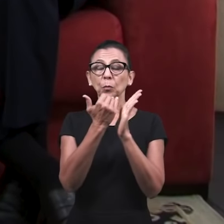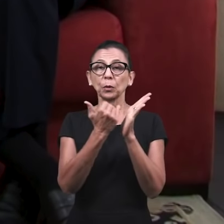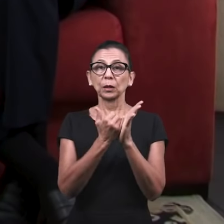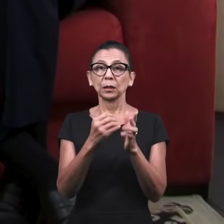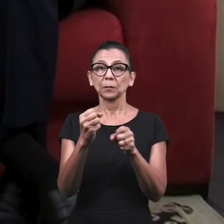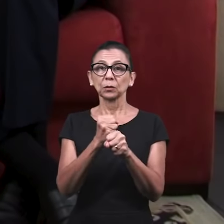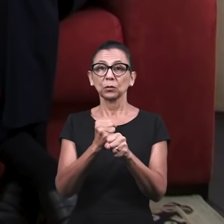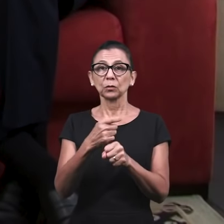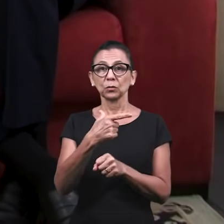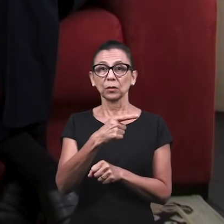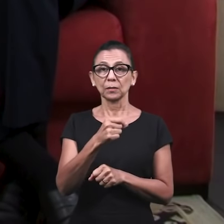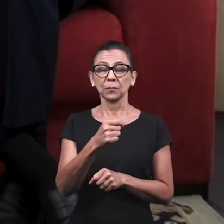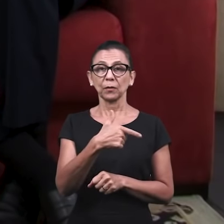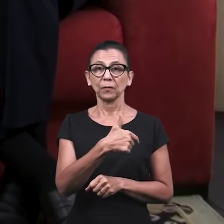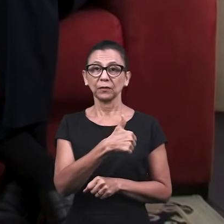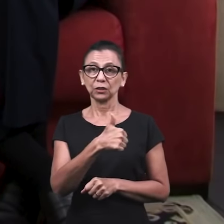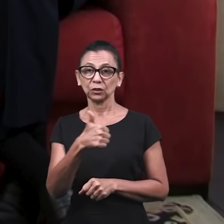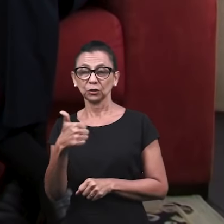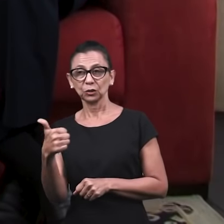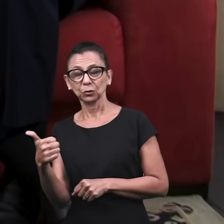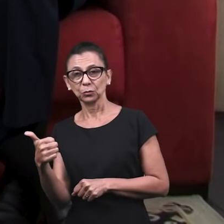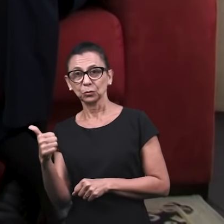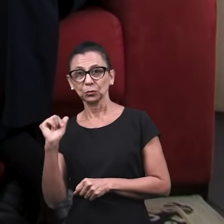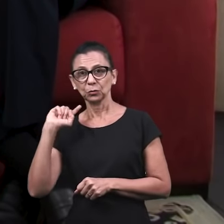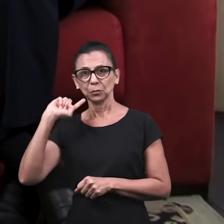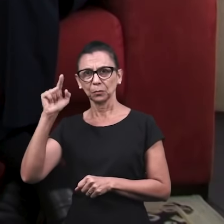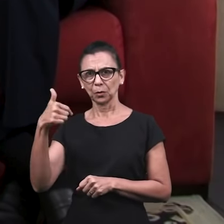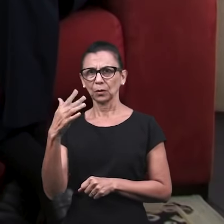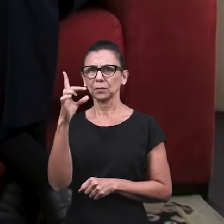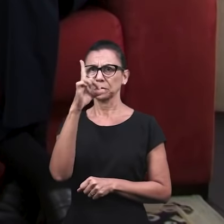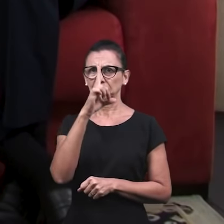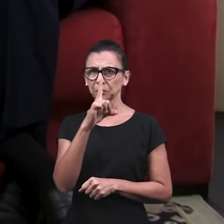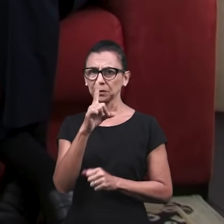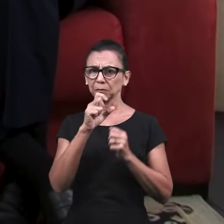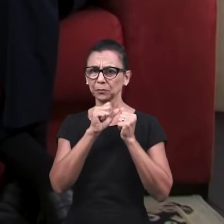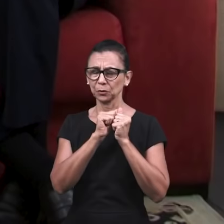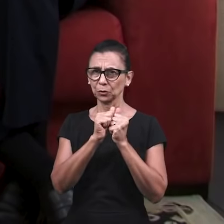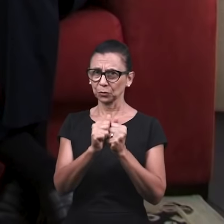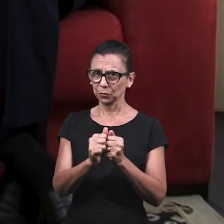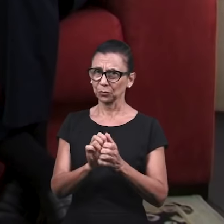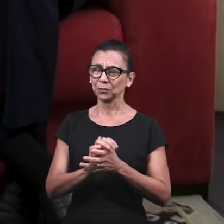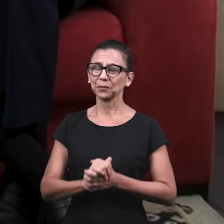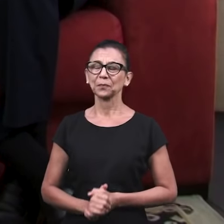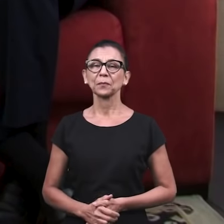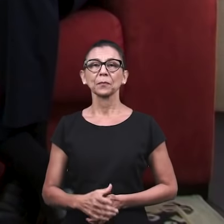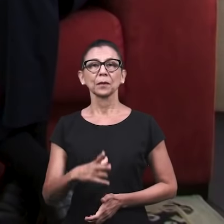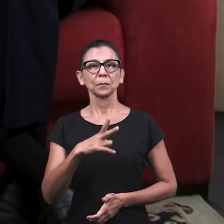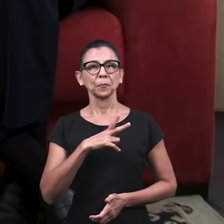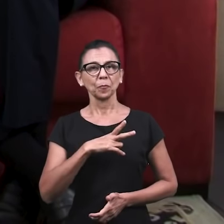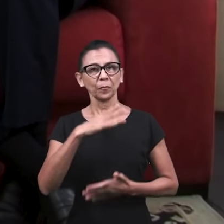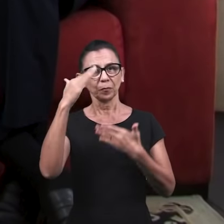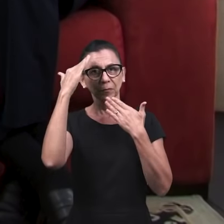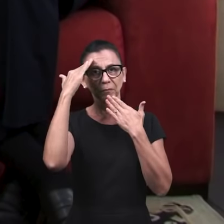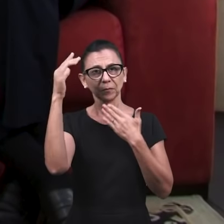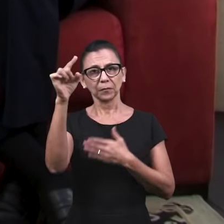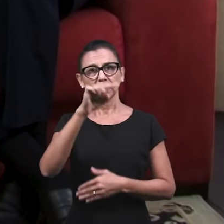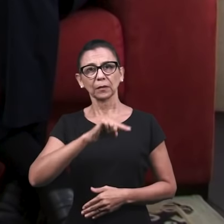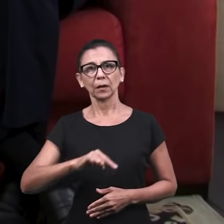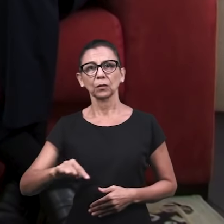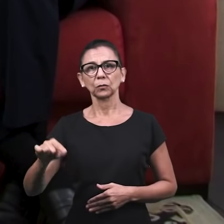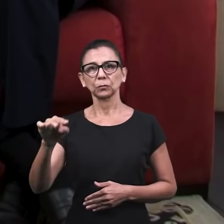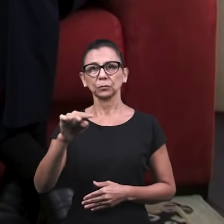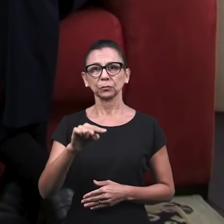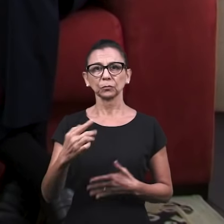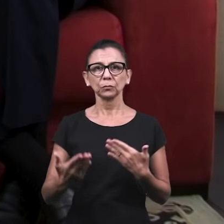ano. O outro domingo, o primeiro domingo do ano, estaremos juntos aqui novamente. Particularmente, eu quero agradecer a todos os irmãos da